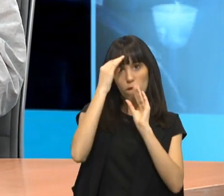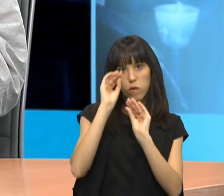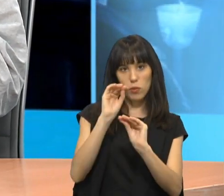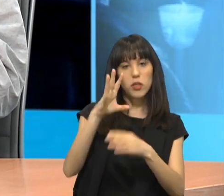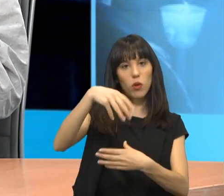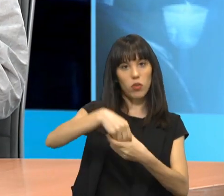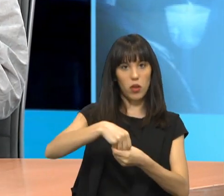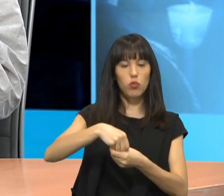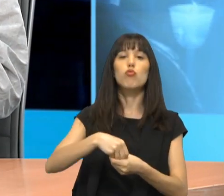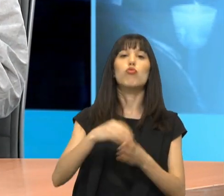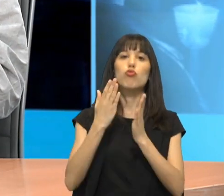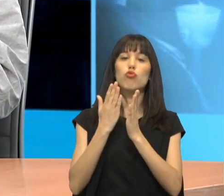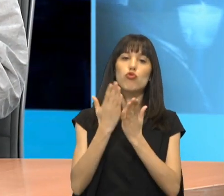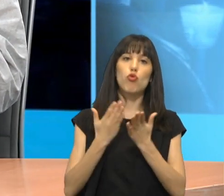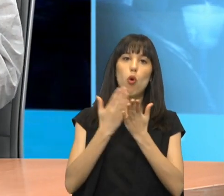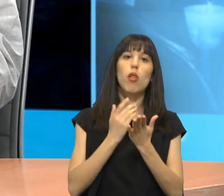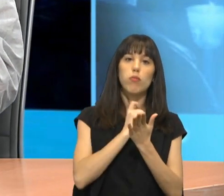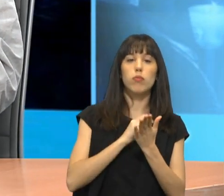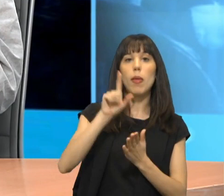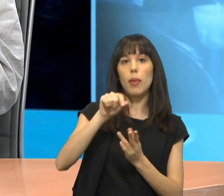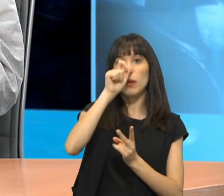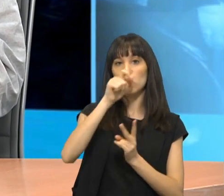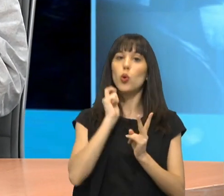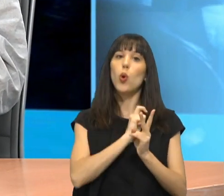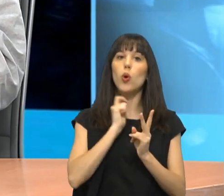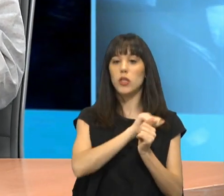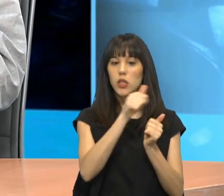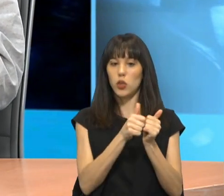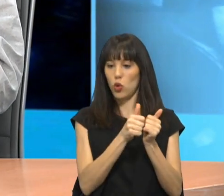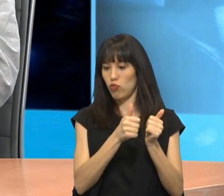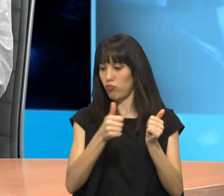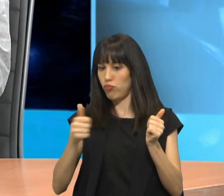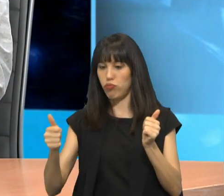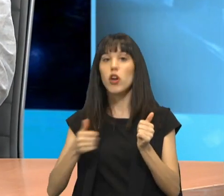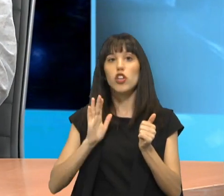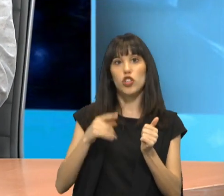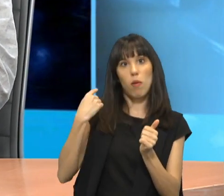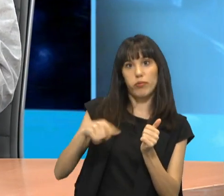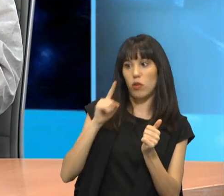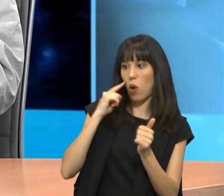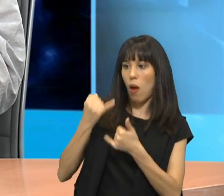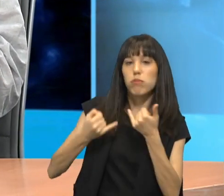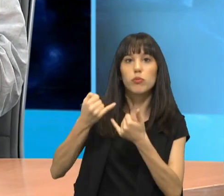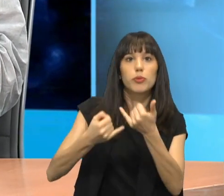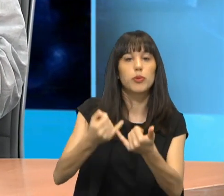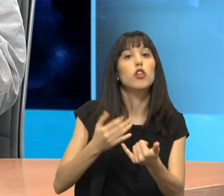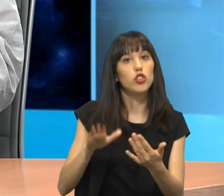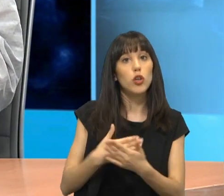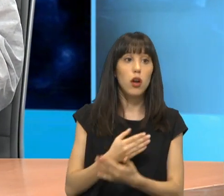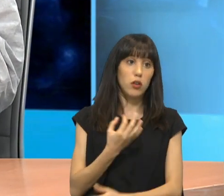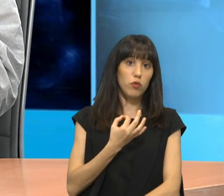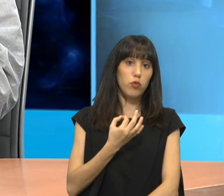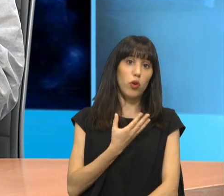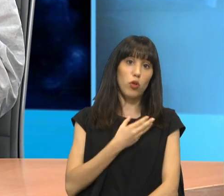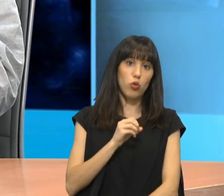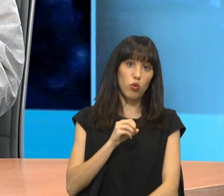na questão da formação dos leigos e dos sacerdotes já ordenados, e portanto, há efetivamente um caminho que está a ser feito, e o Dom José Ornelas fez questão de